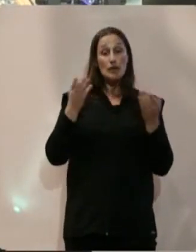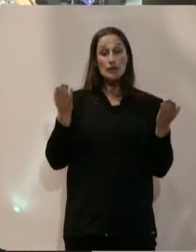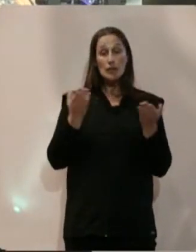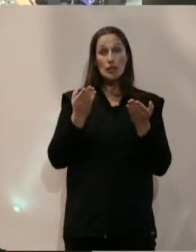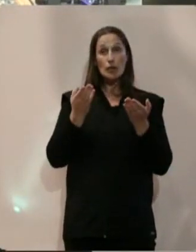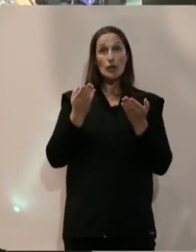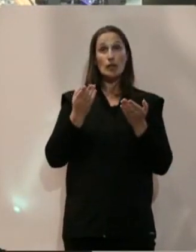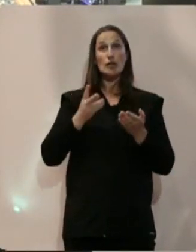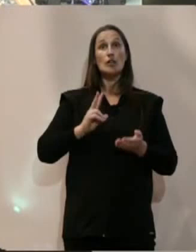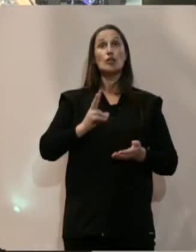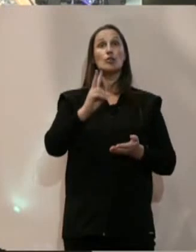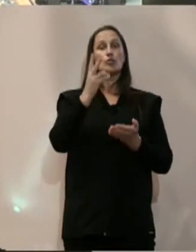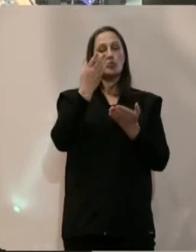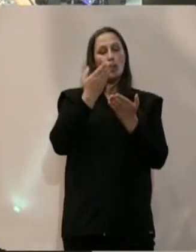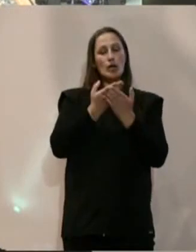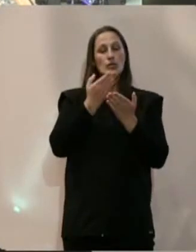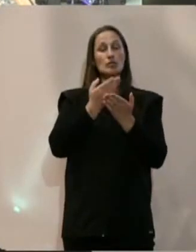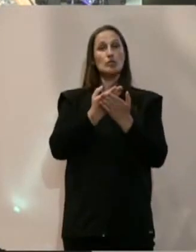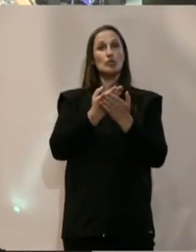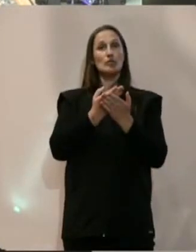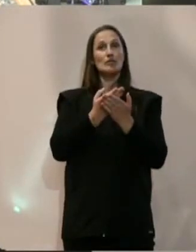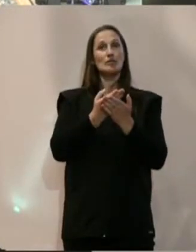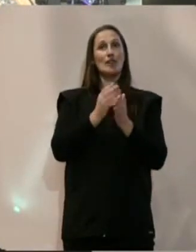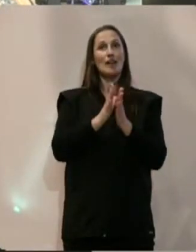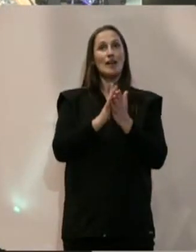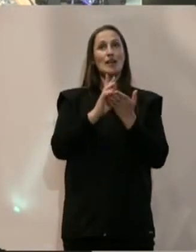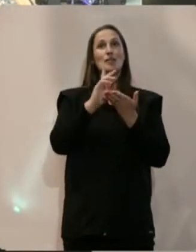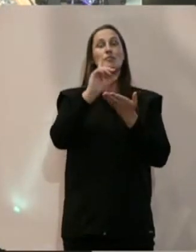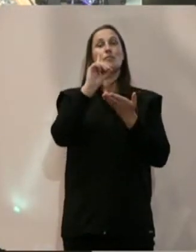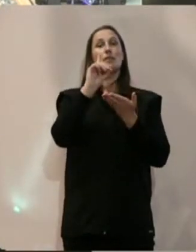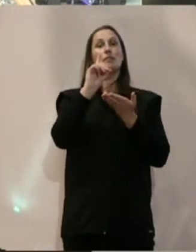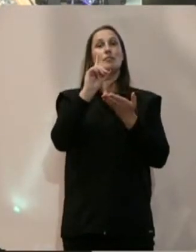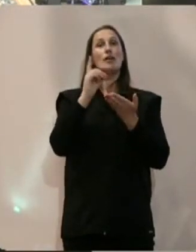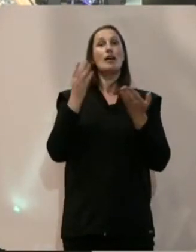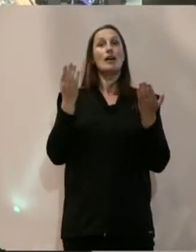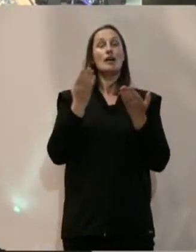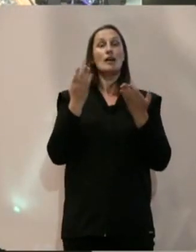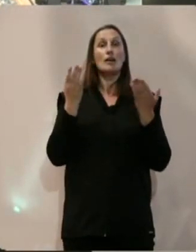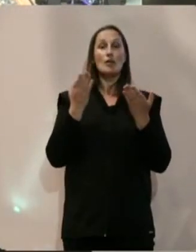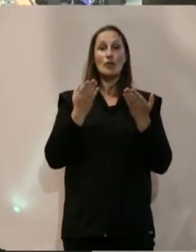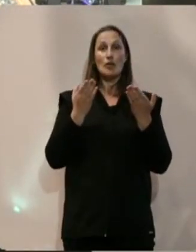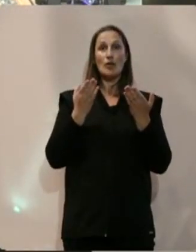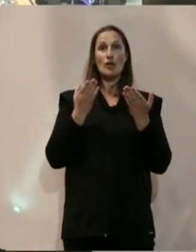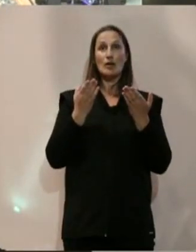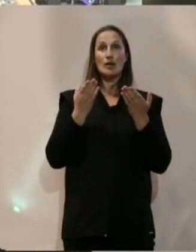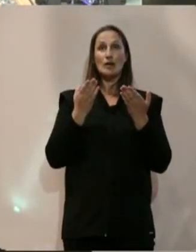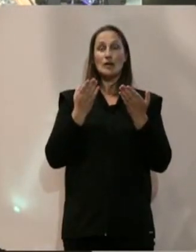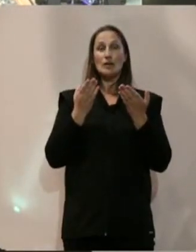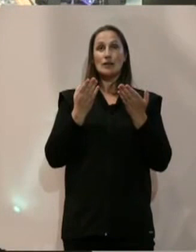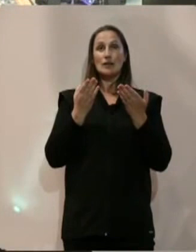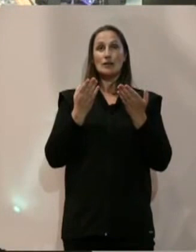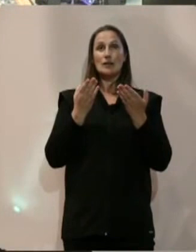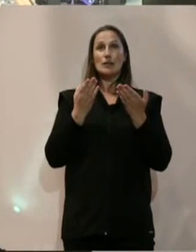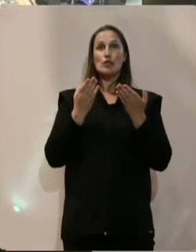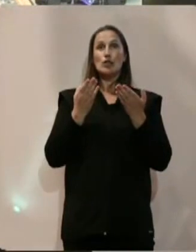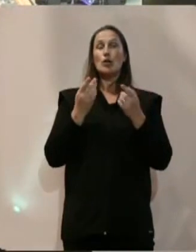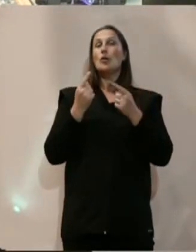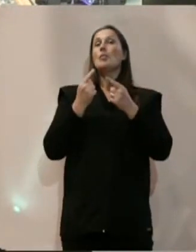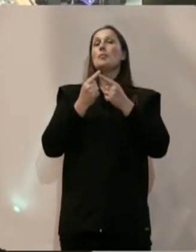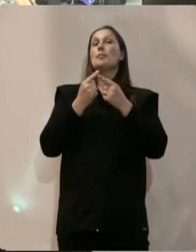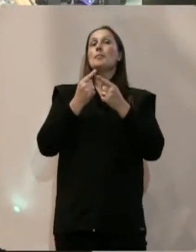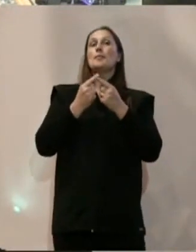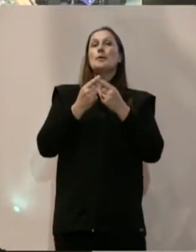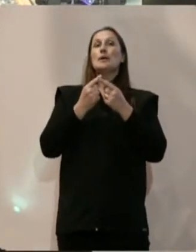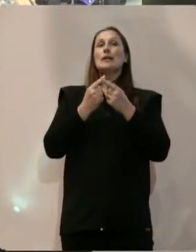continuar a estudar esse texto, e eu vou responder essa pergunta: por que é uma bênção permanecer em